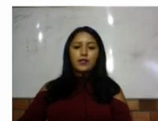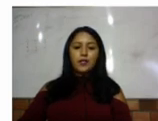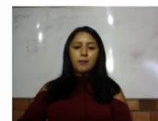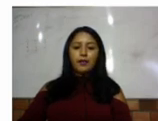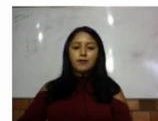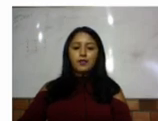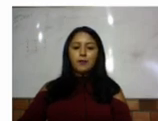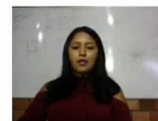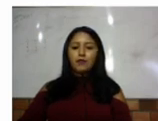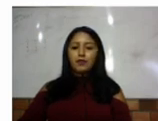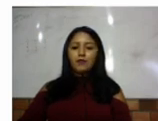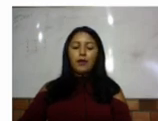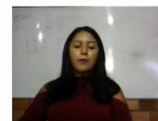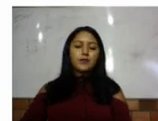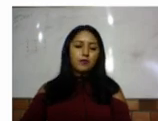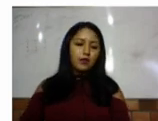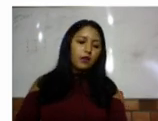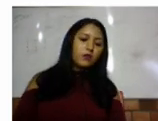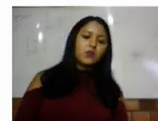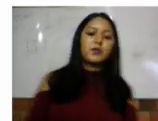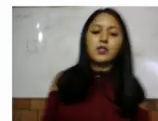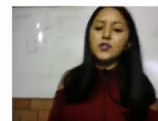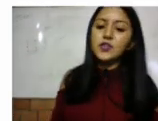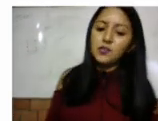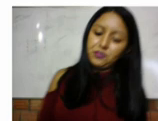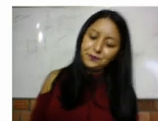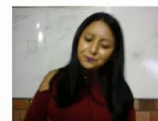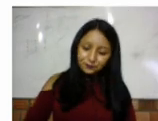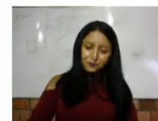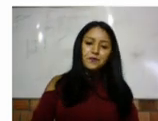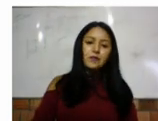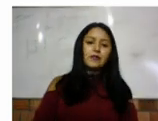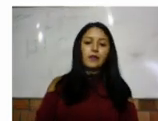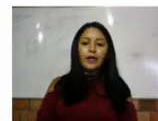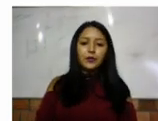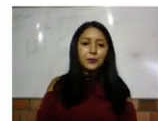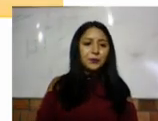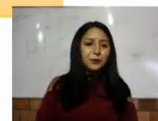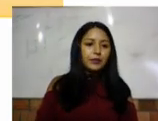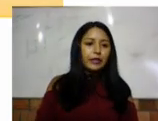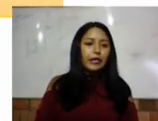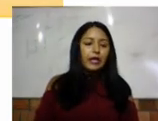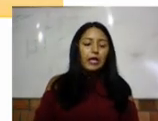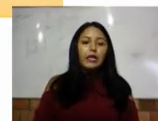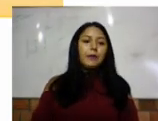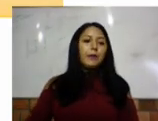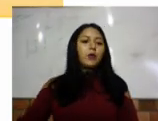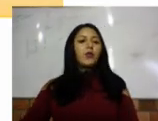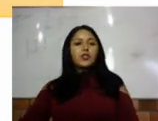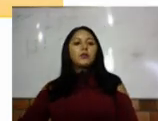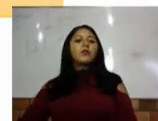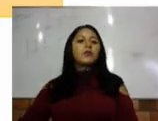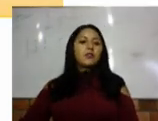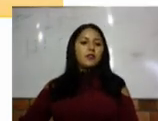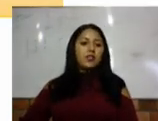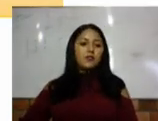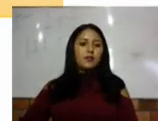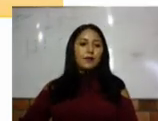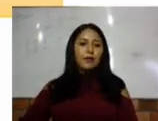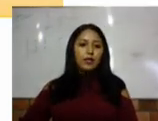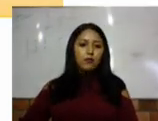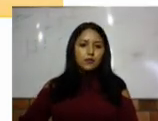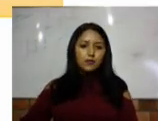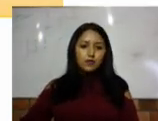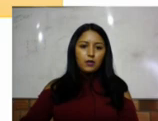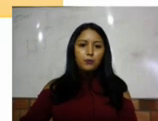coisa que vai distinguir aqui em são apenas essa palavra que vem após o substantivo certo e por último